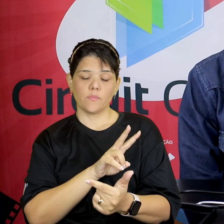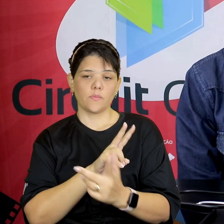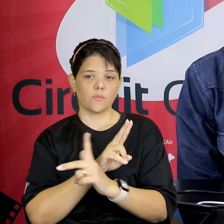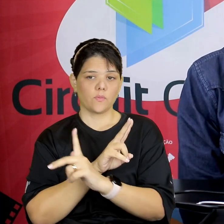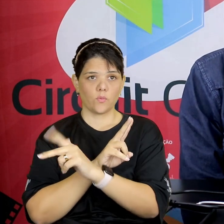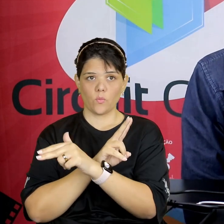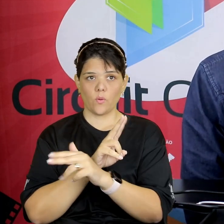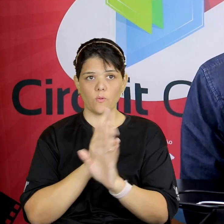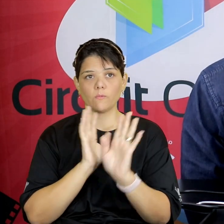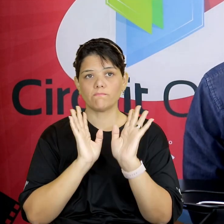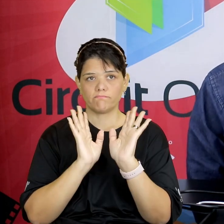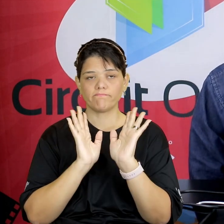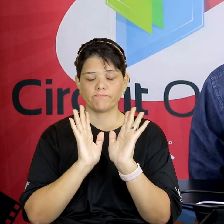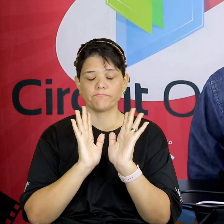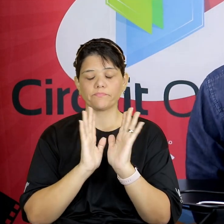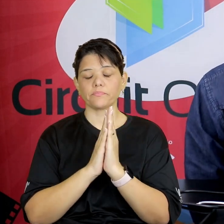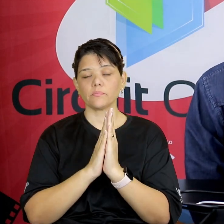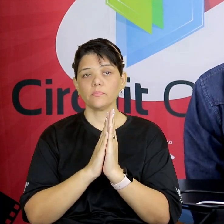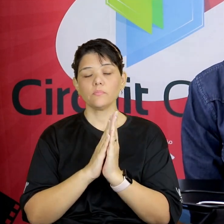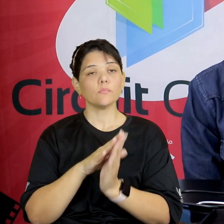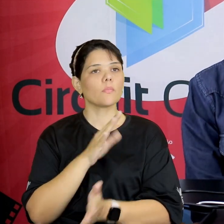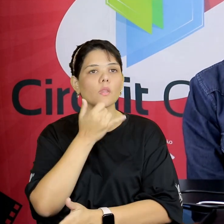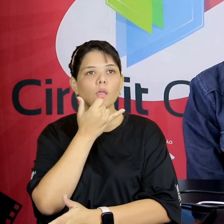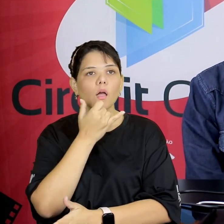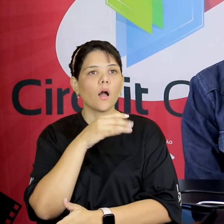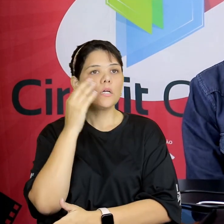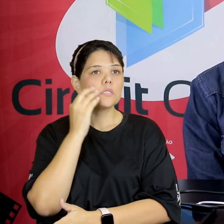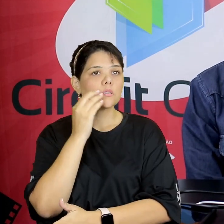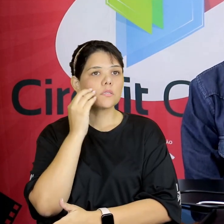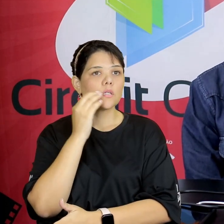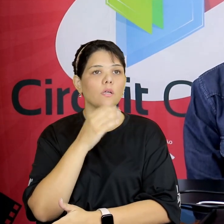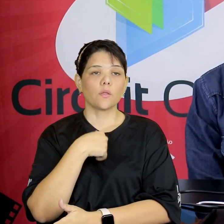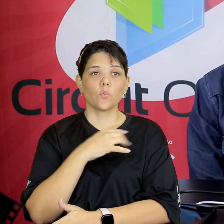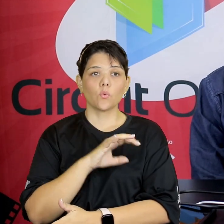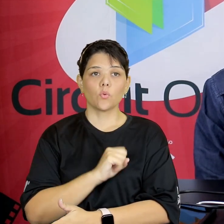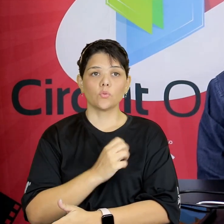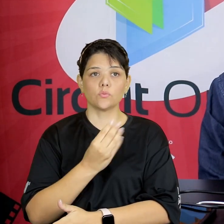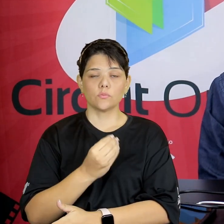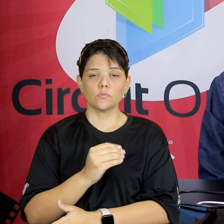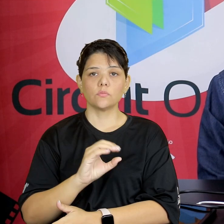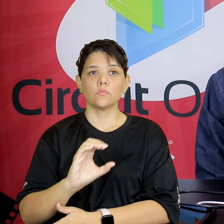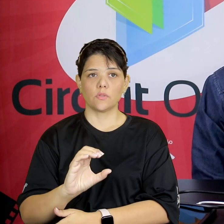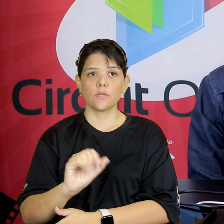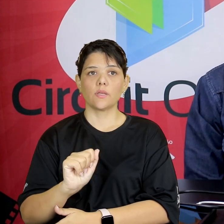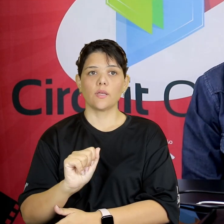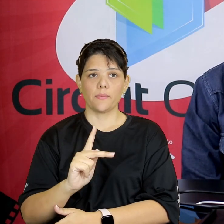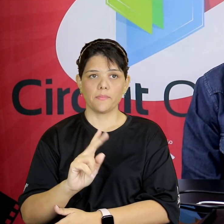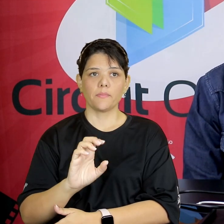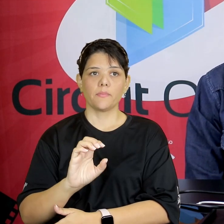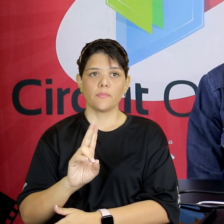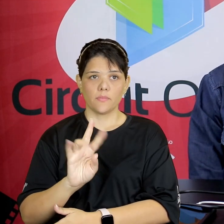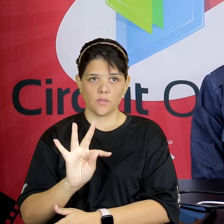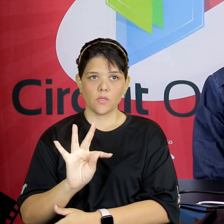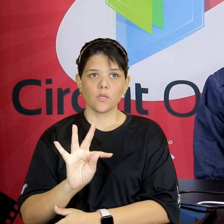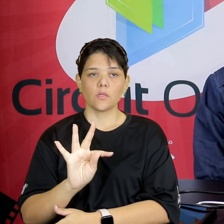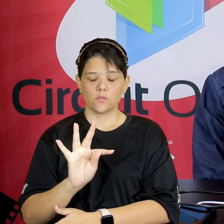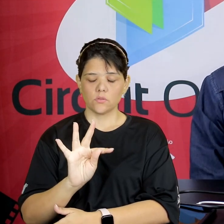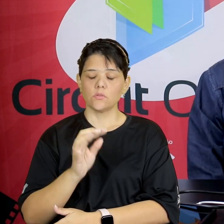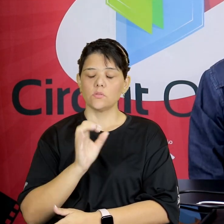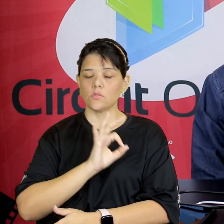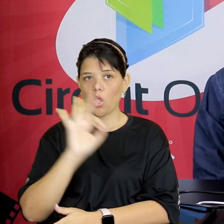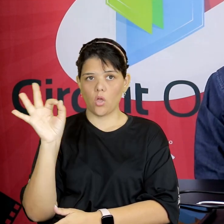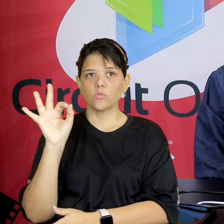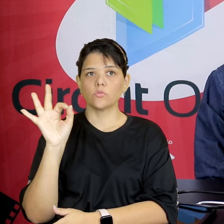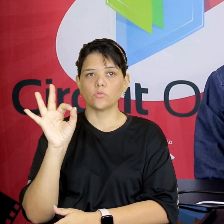esse. Para celular, eu super recomendo o CapCut, ele é bem prático, ele é ótimo, na verdade, para um editor de